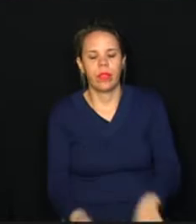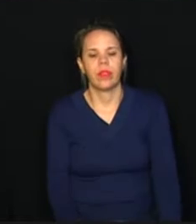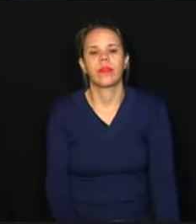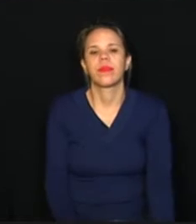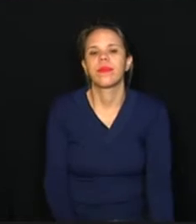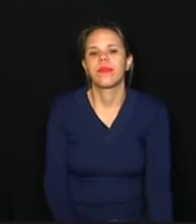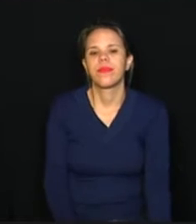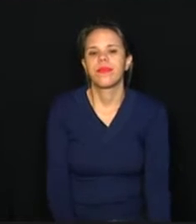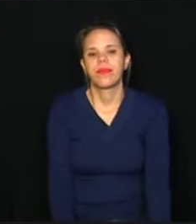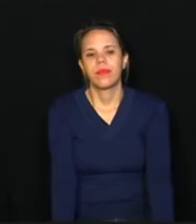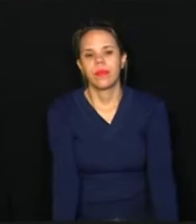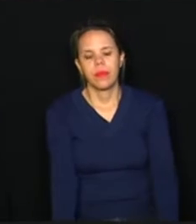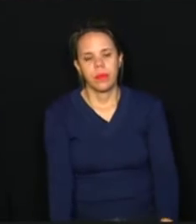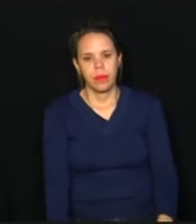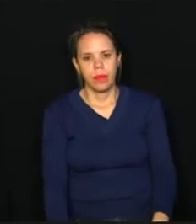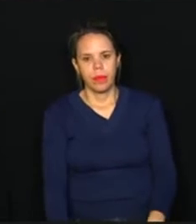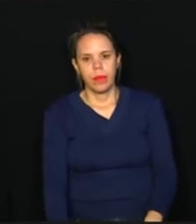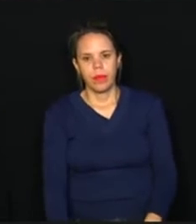ocupação